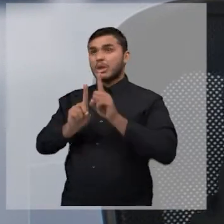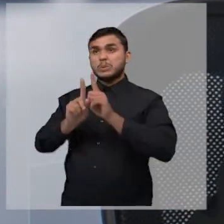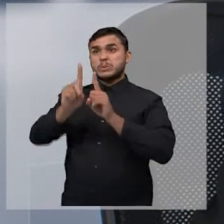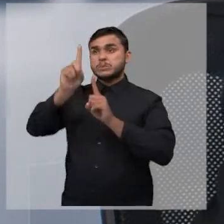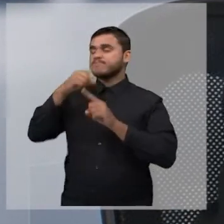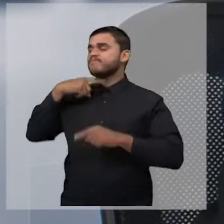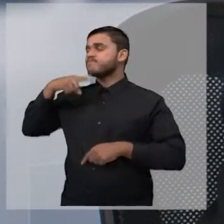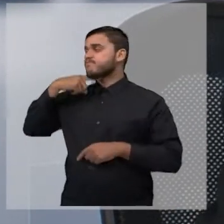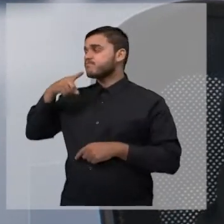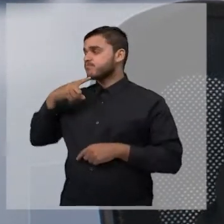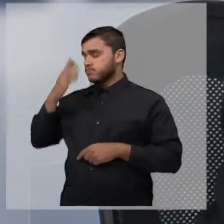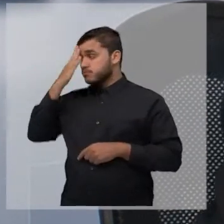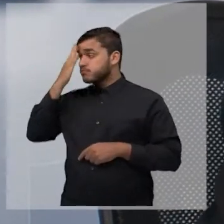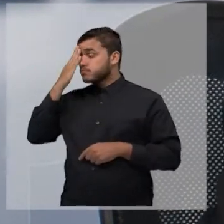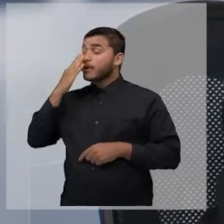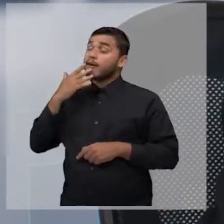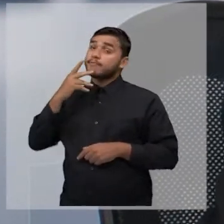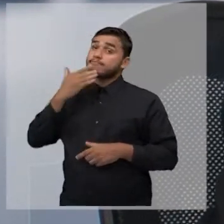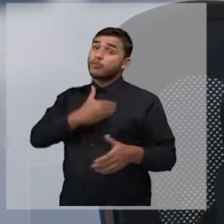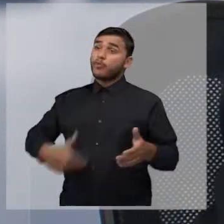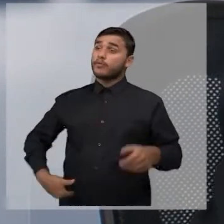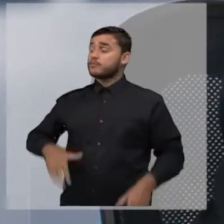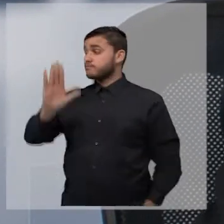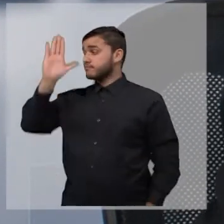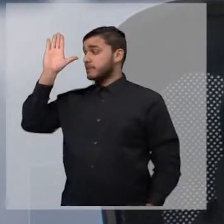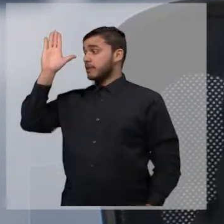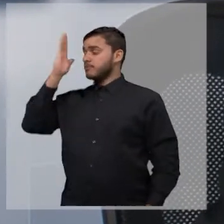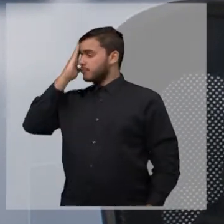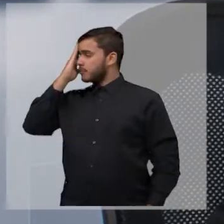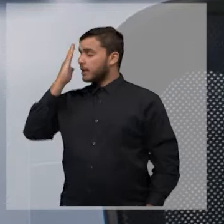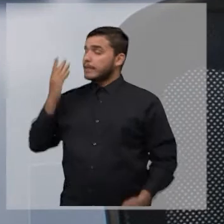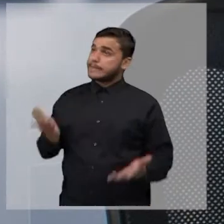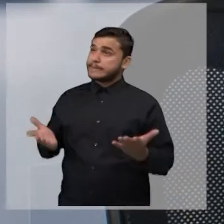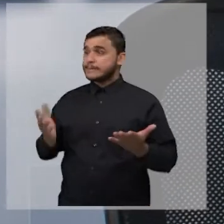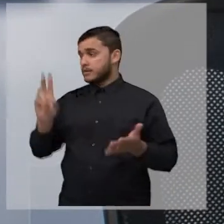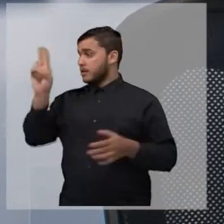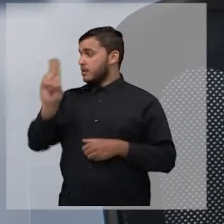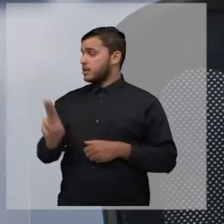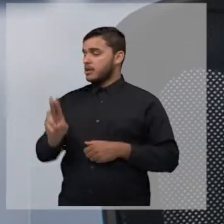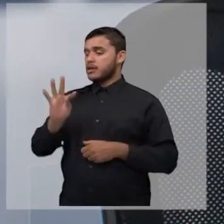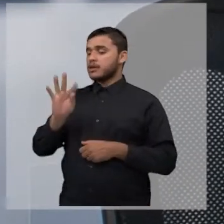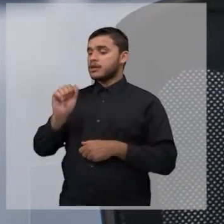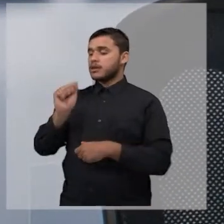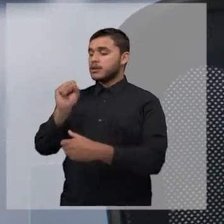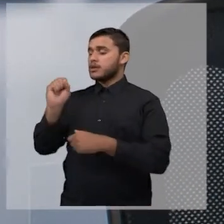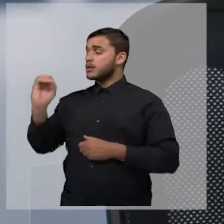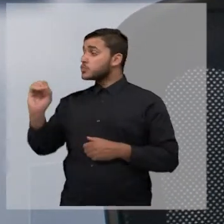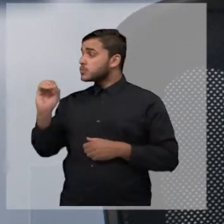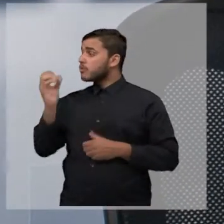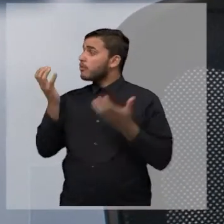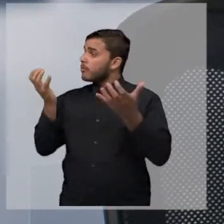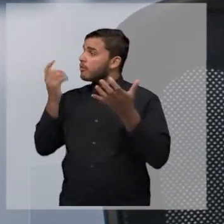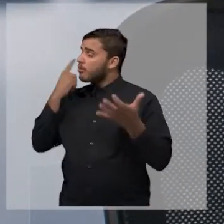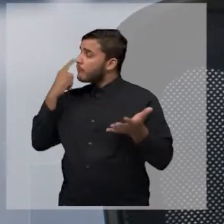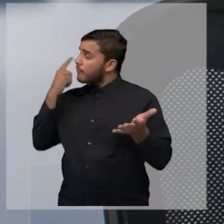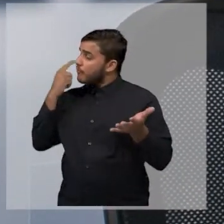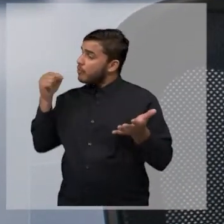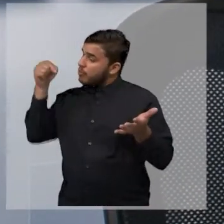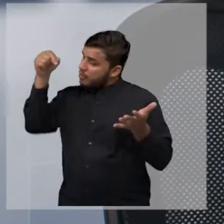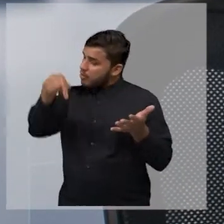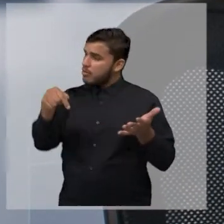outro lado, nota-se que há uma tendência, sim, natural do senador Tasso Gereissati de uma aproximação